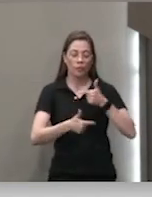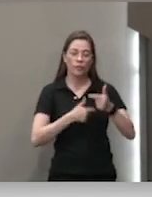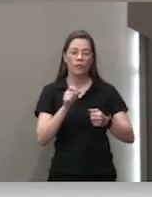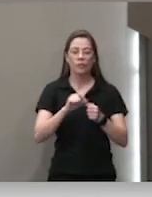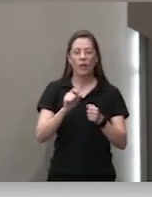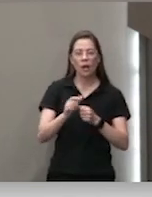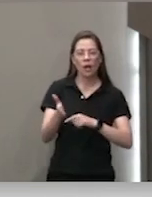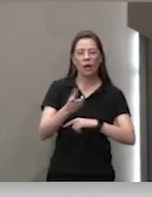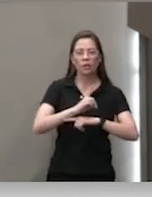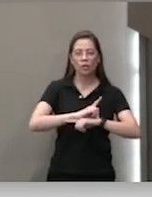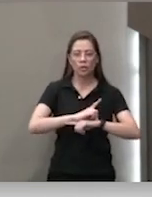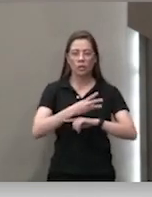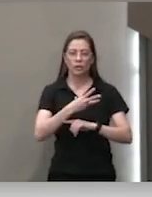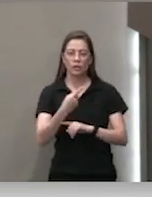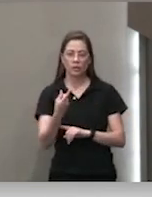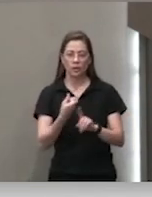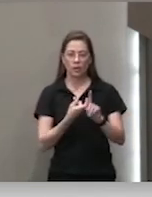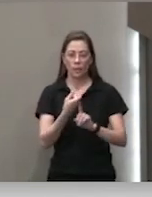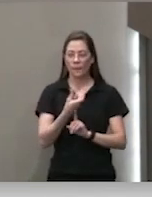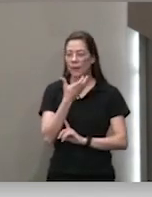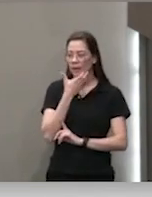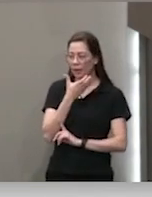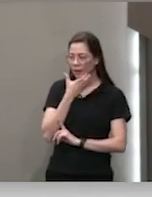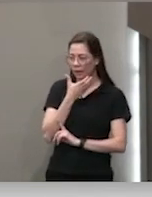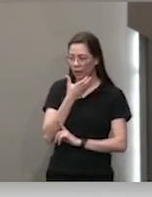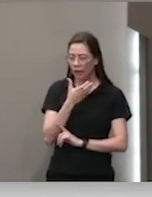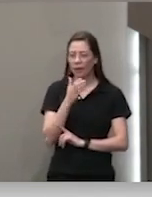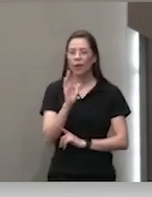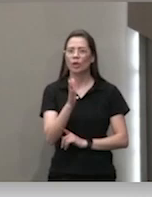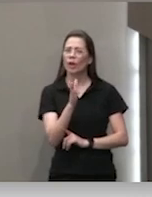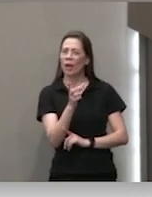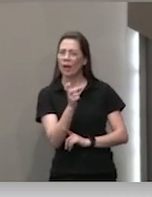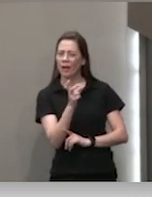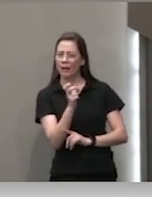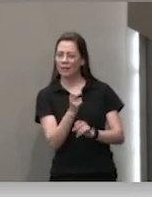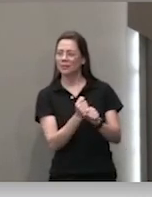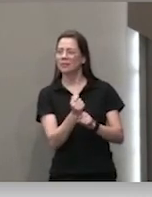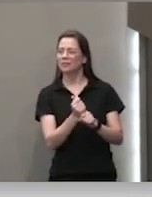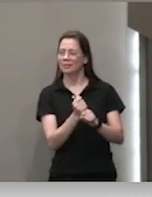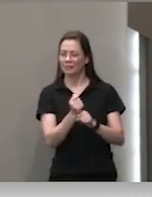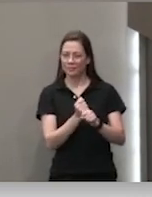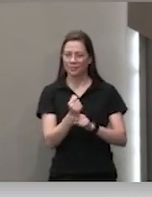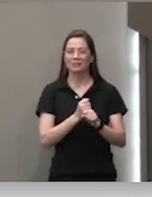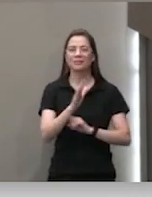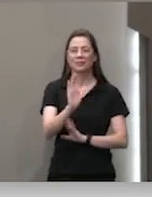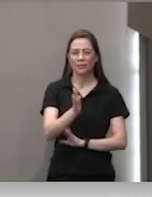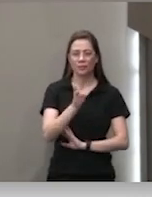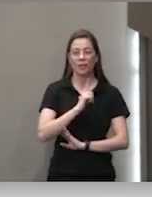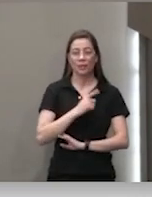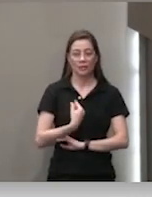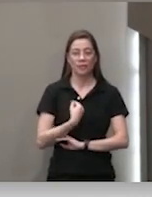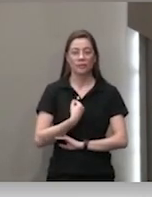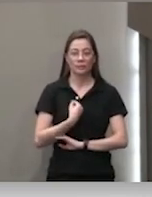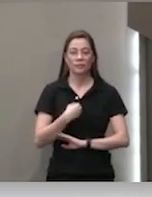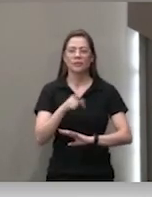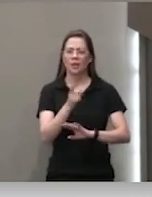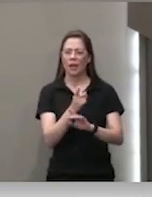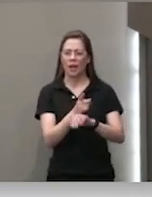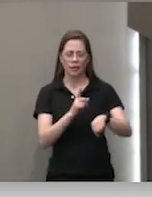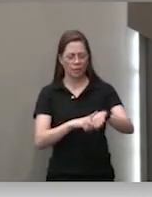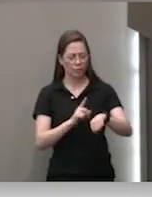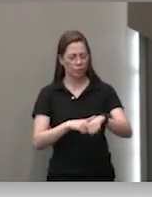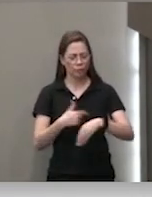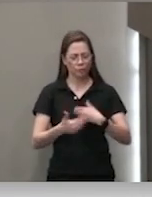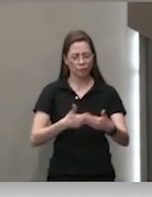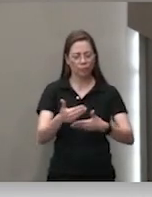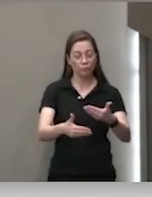dia 31 de dezembro, o vereador Renato se completam 12 anos, então não são 12 dias, 12 anos é bastante tempo, onde a